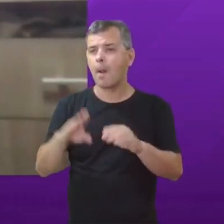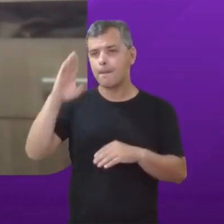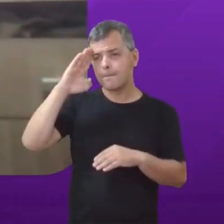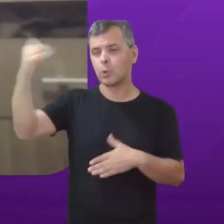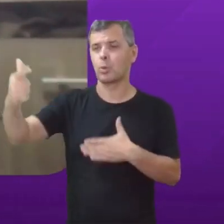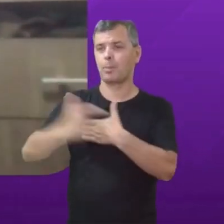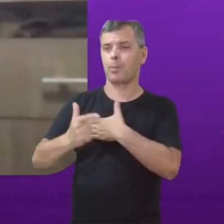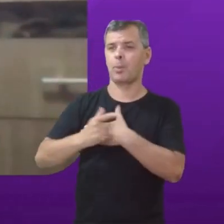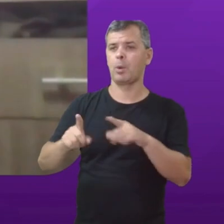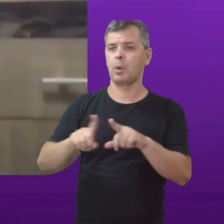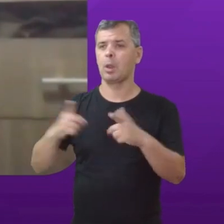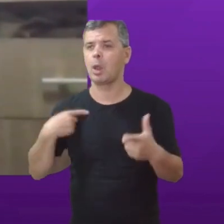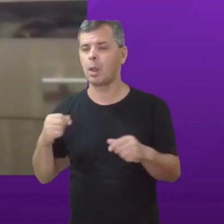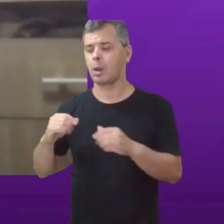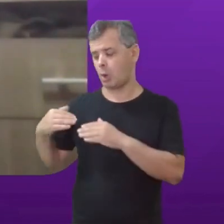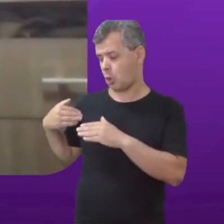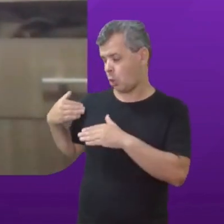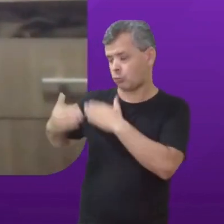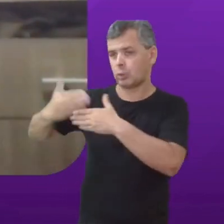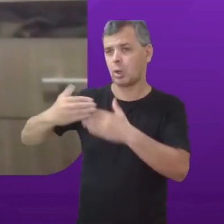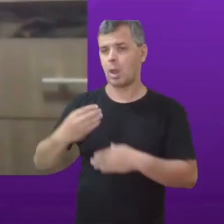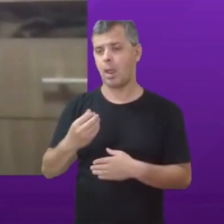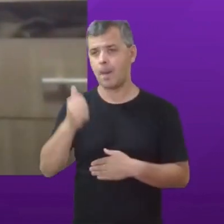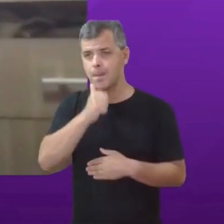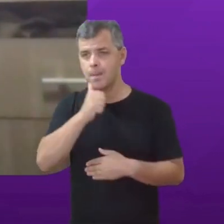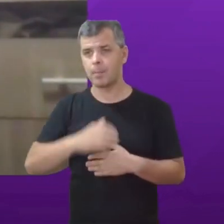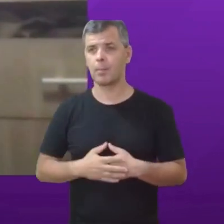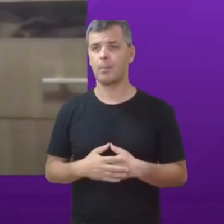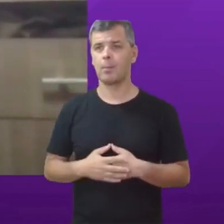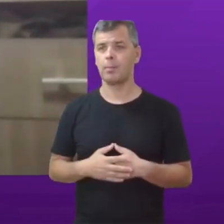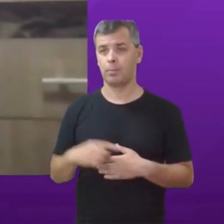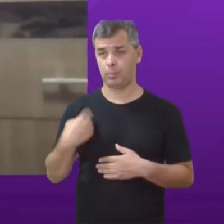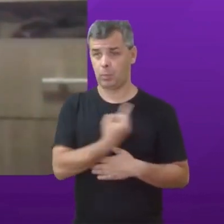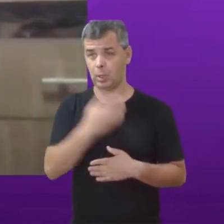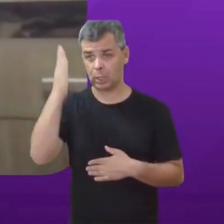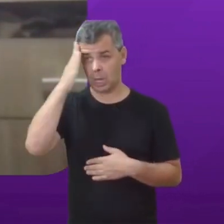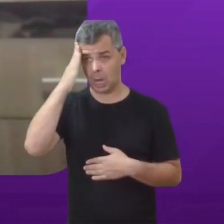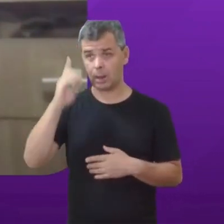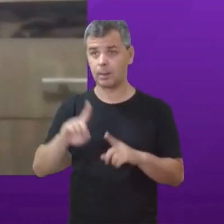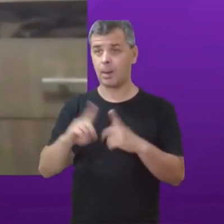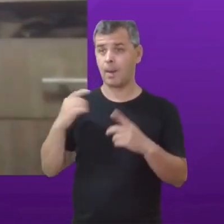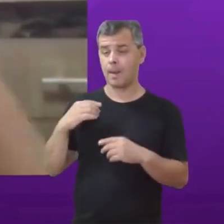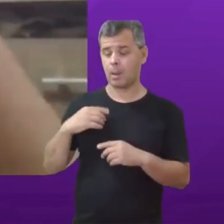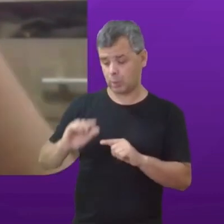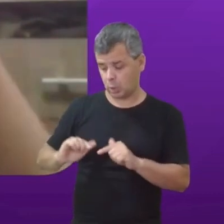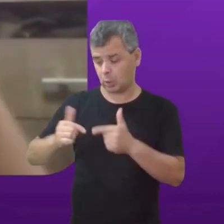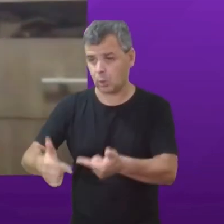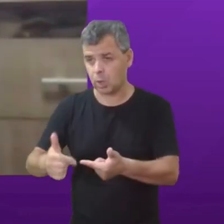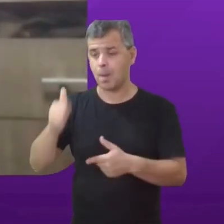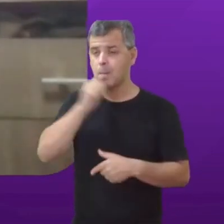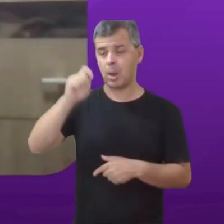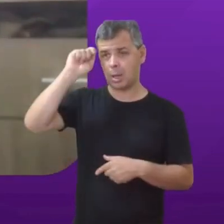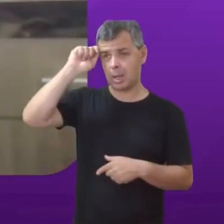principal papel e a principal trajetória das mulheres, especialmente as mulheres negras, né? A gente sabe que hoje a principal luta das mulheres